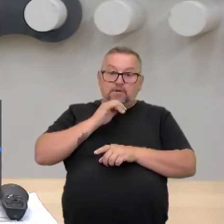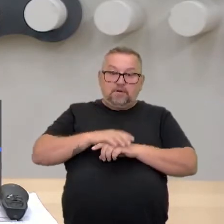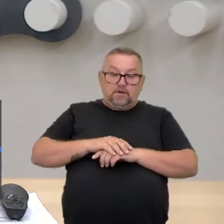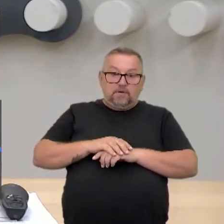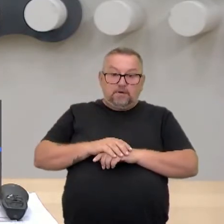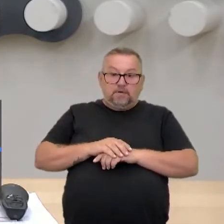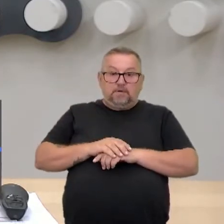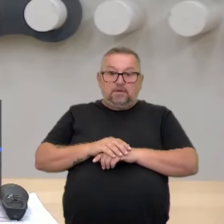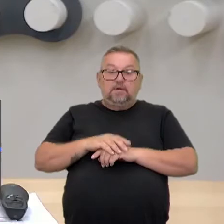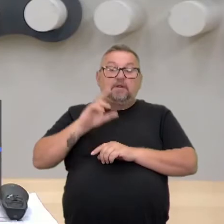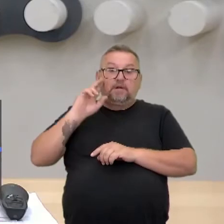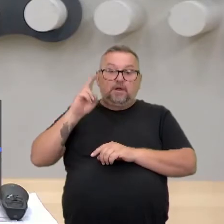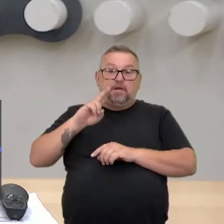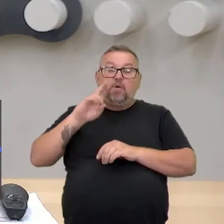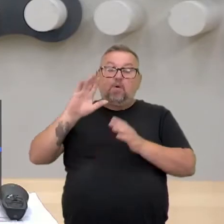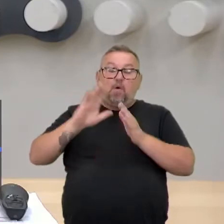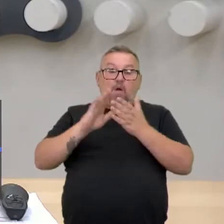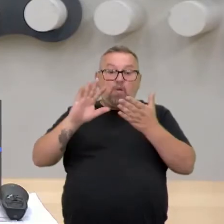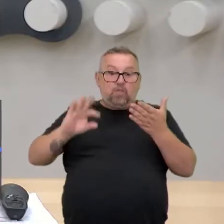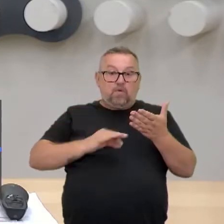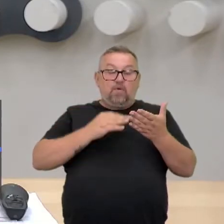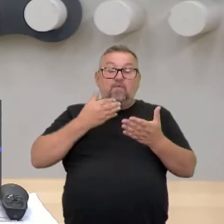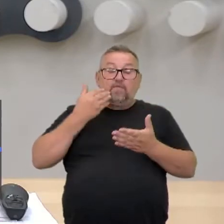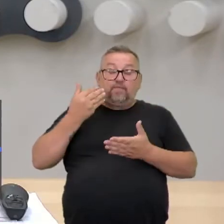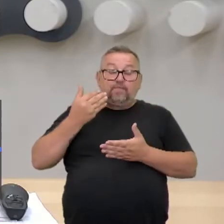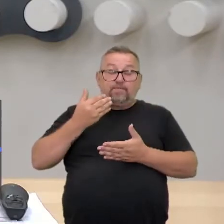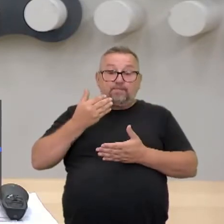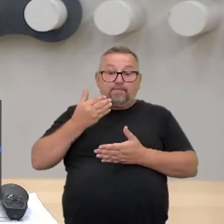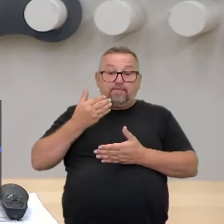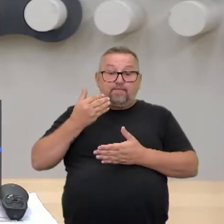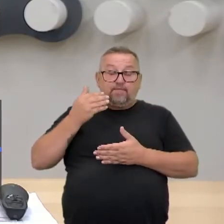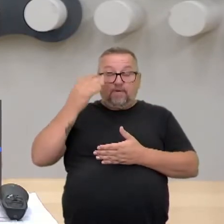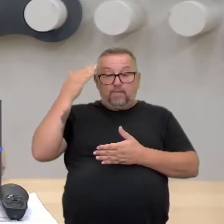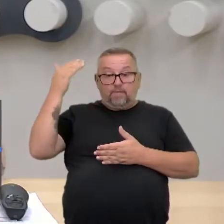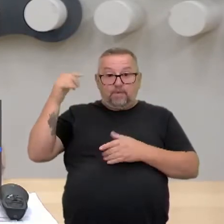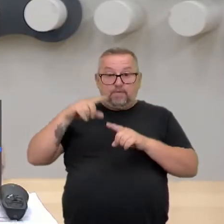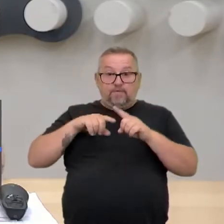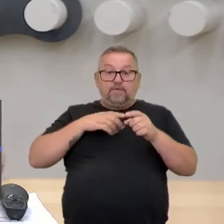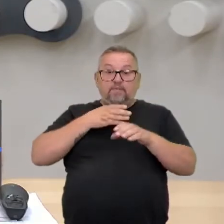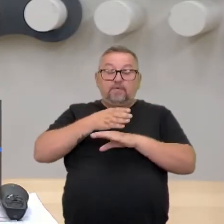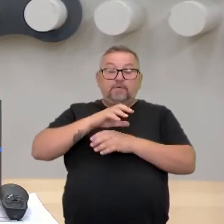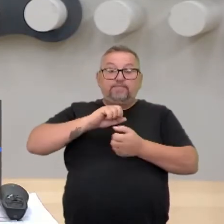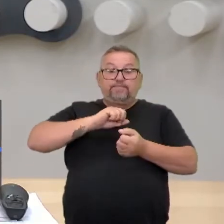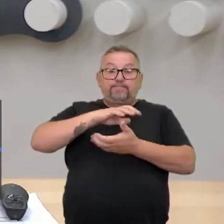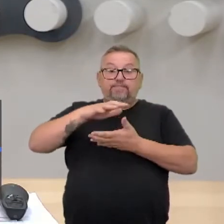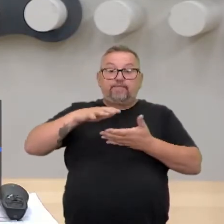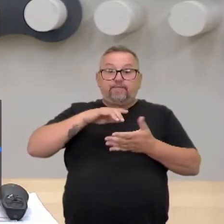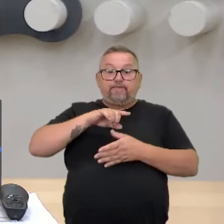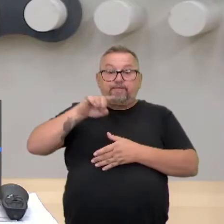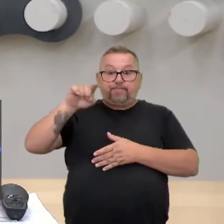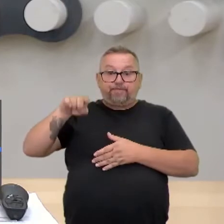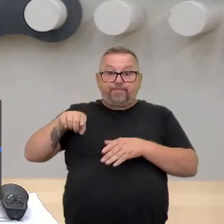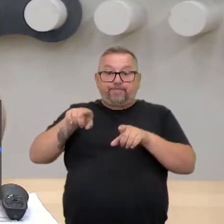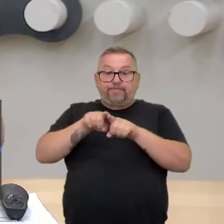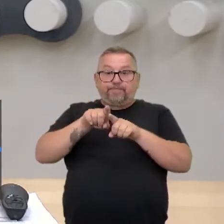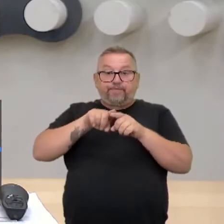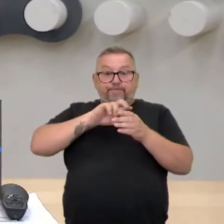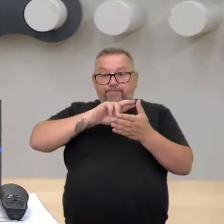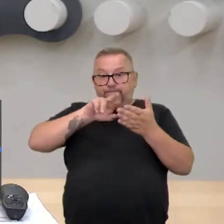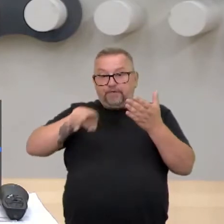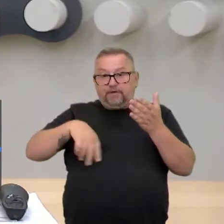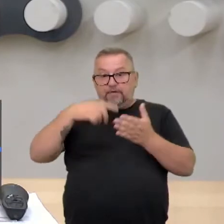iohannes kettler né que participou grandemente da revolução científica estão encabeçado por